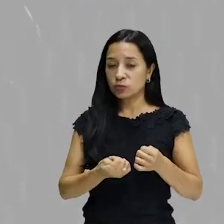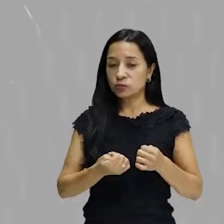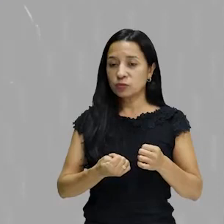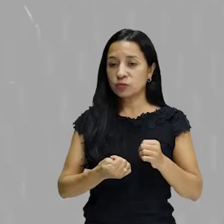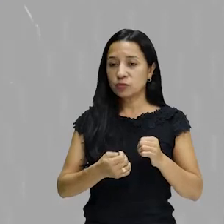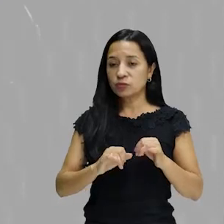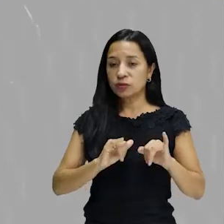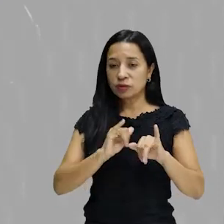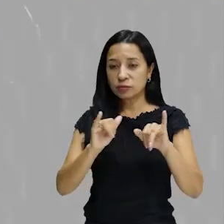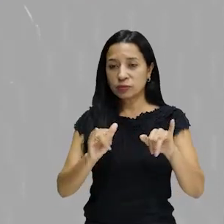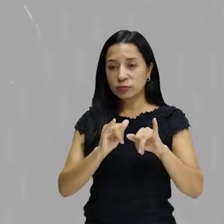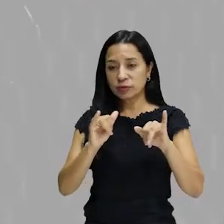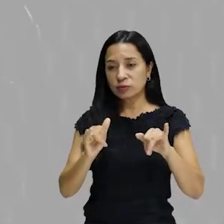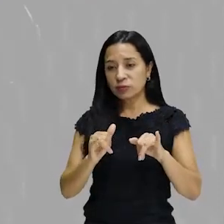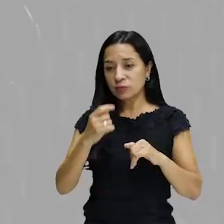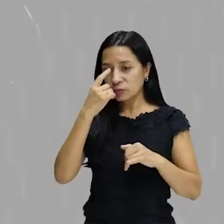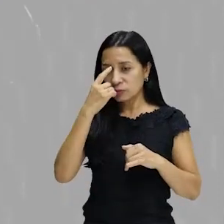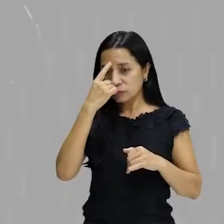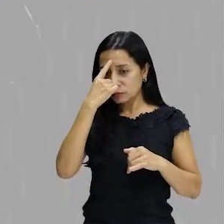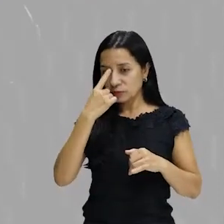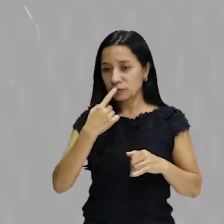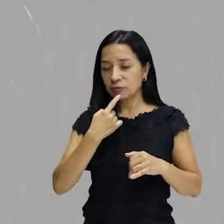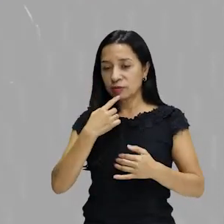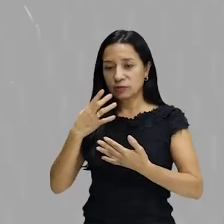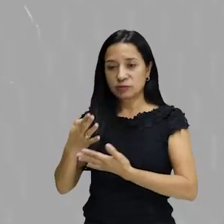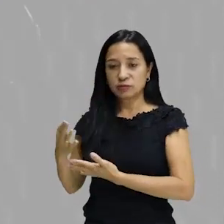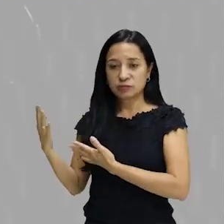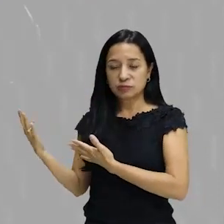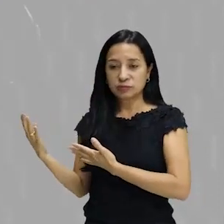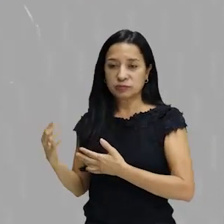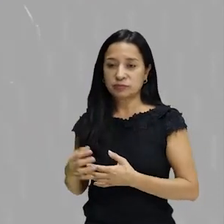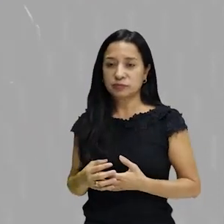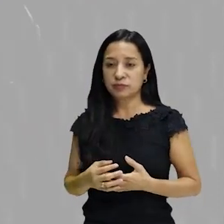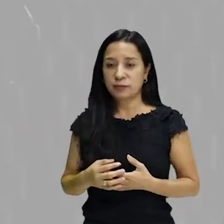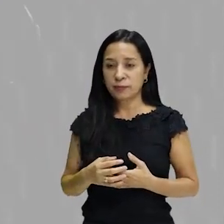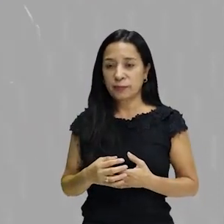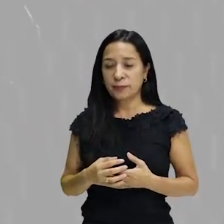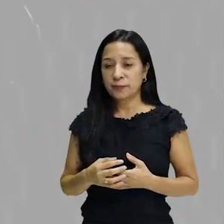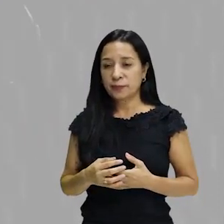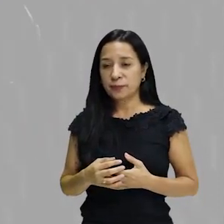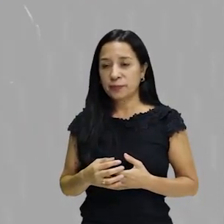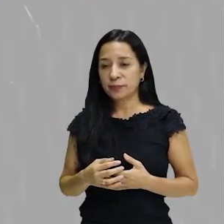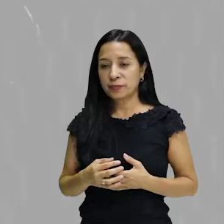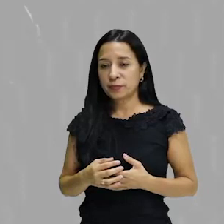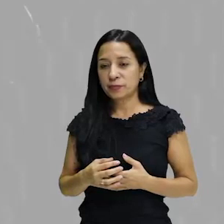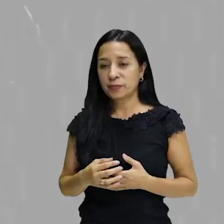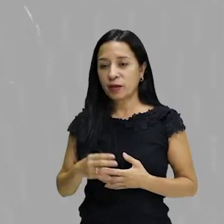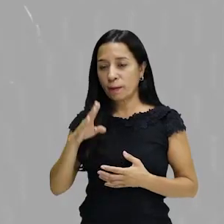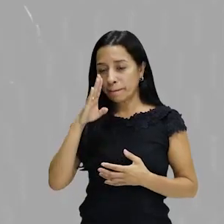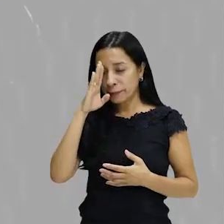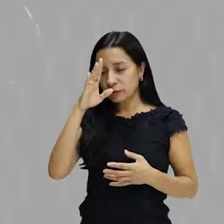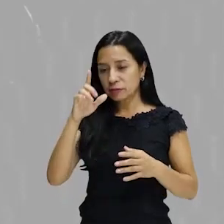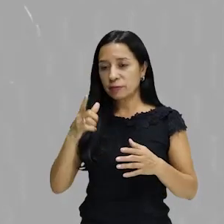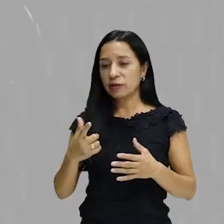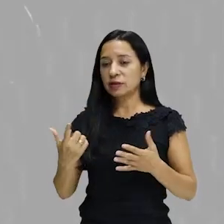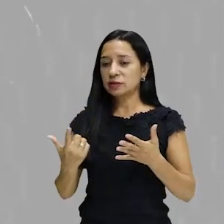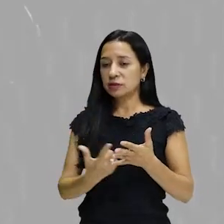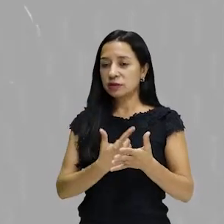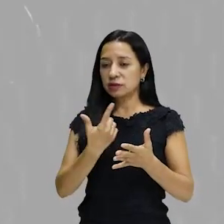livro chamado Principia. Certo? O Principia aí é um dos principais livros da